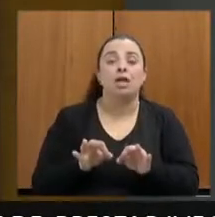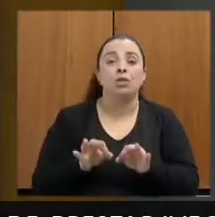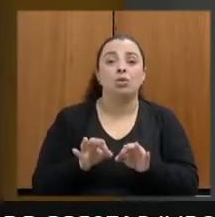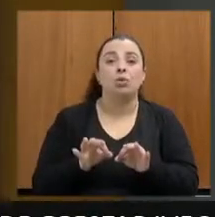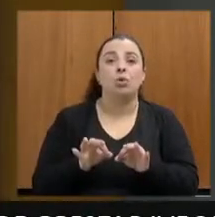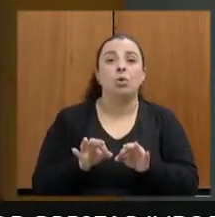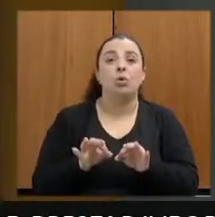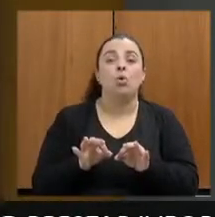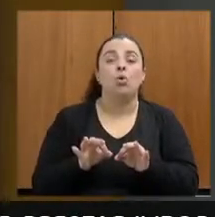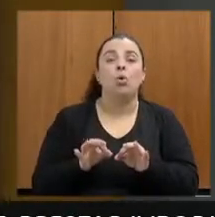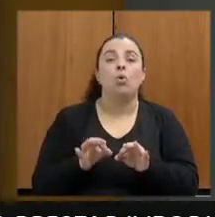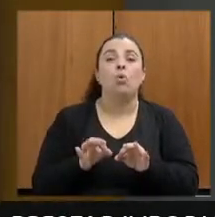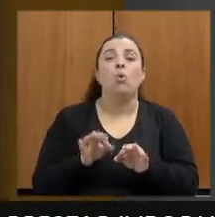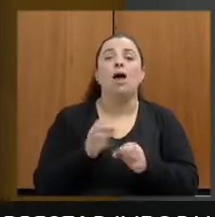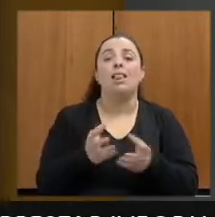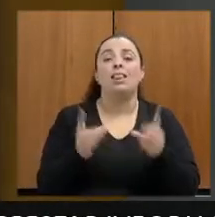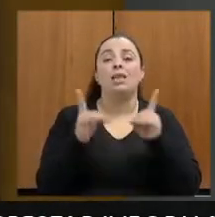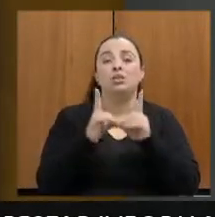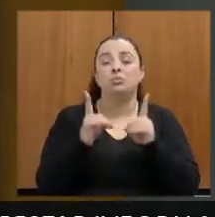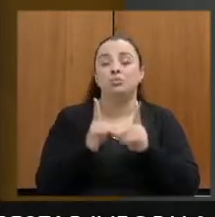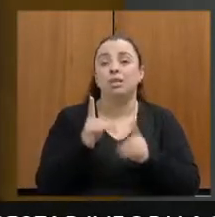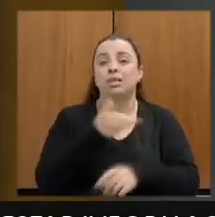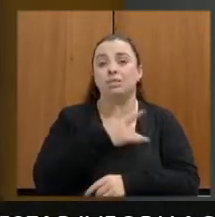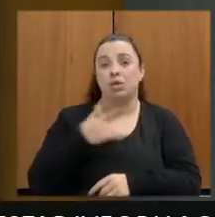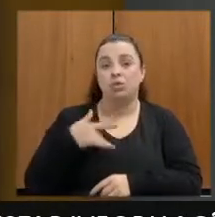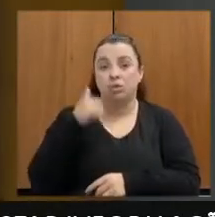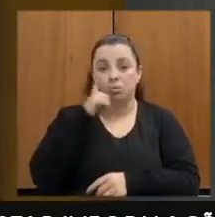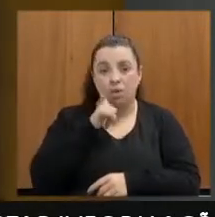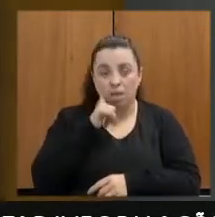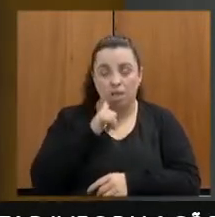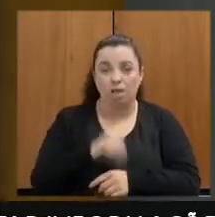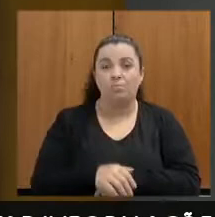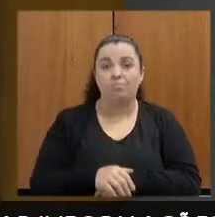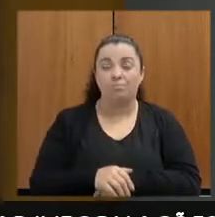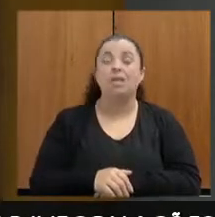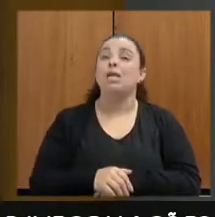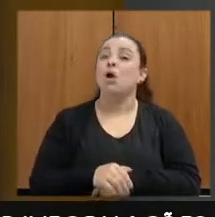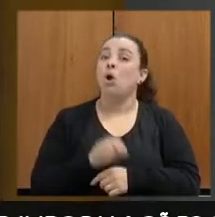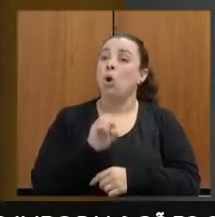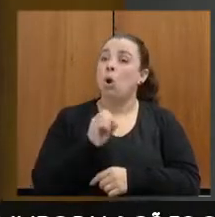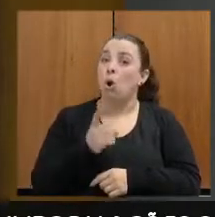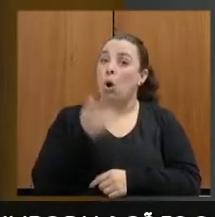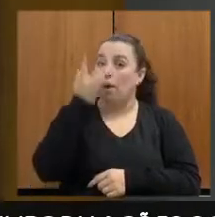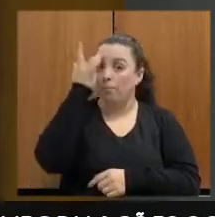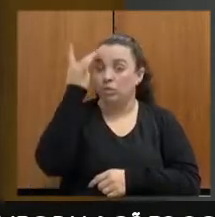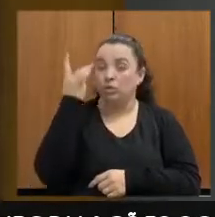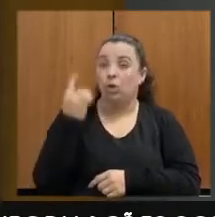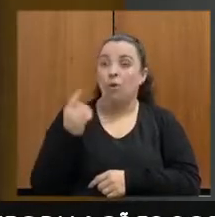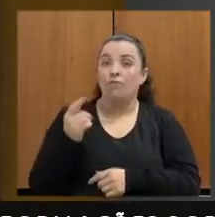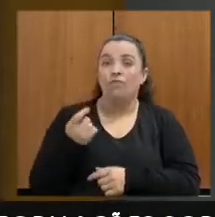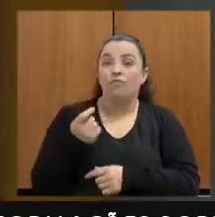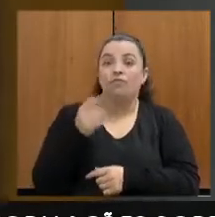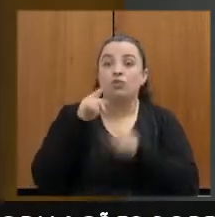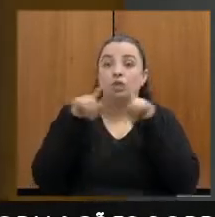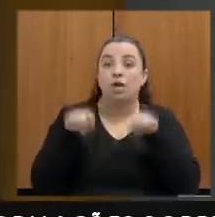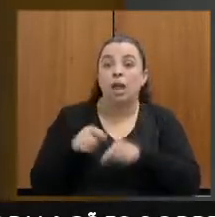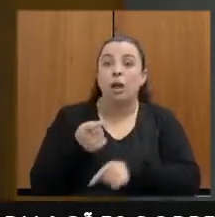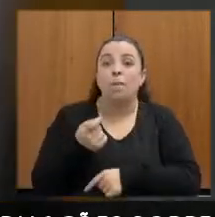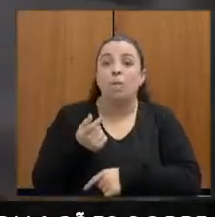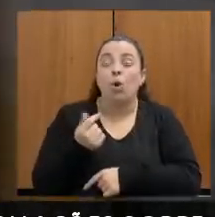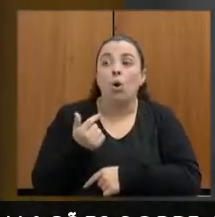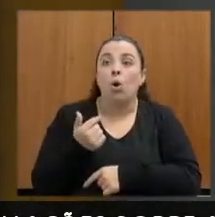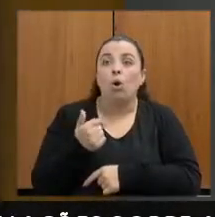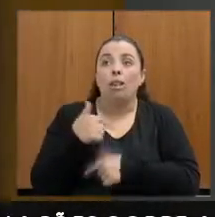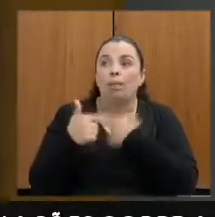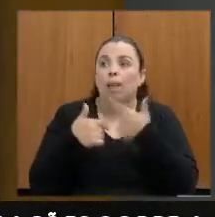Saúde da Mulher inclusive com sobrecarga para os servidores que lá estão equipamentos hospitalares